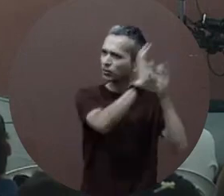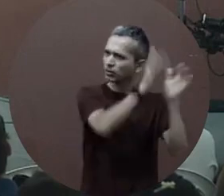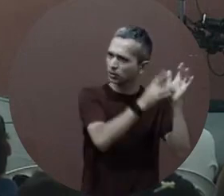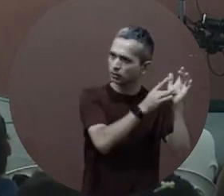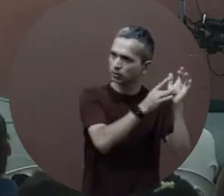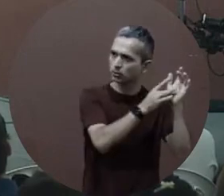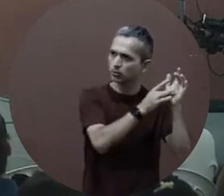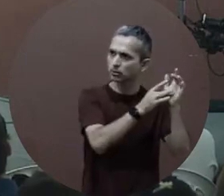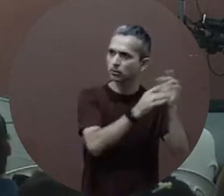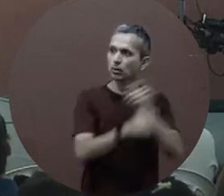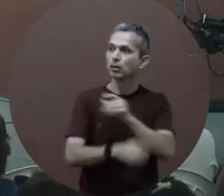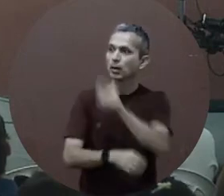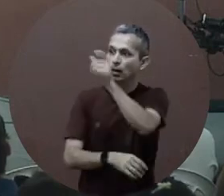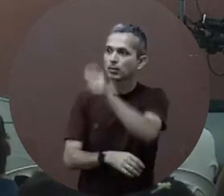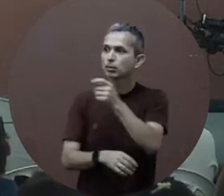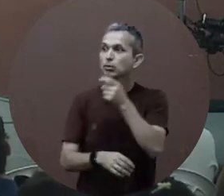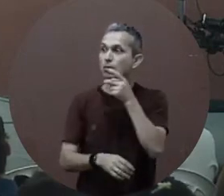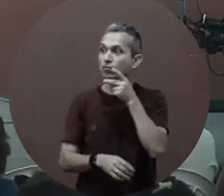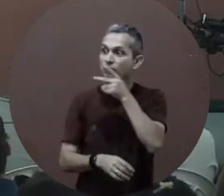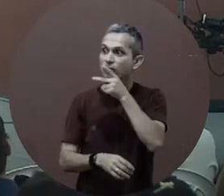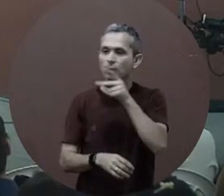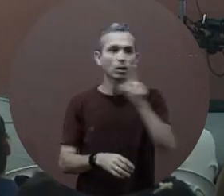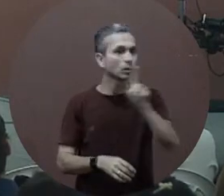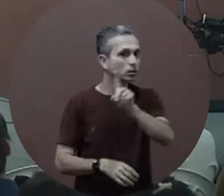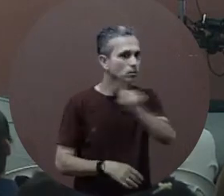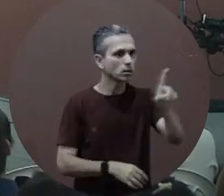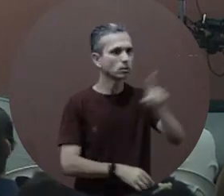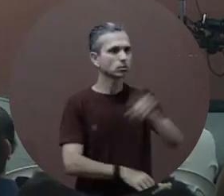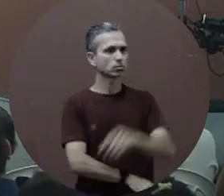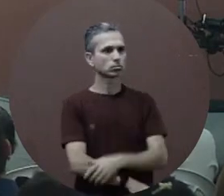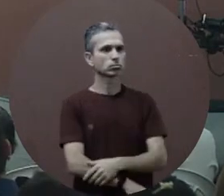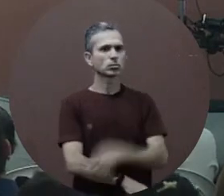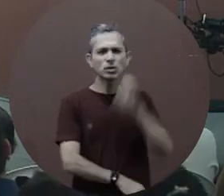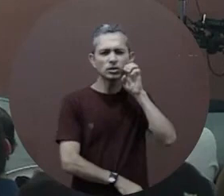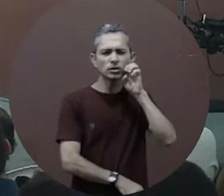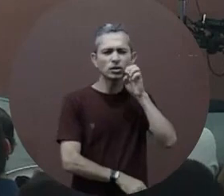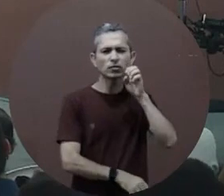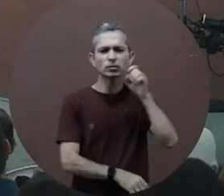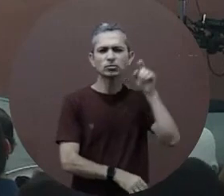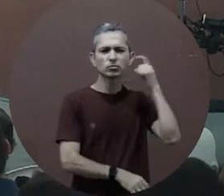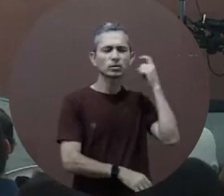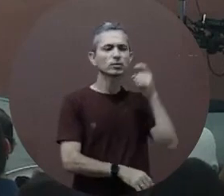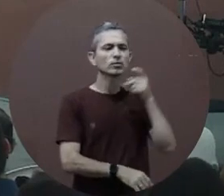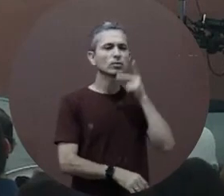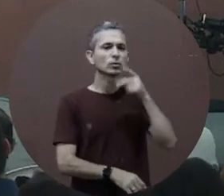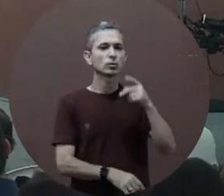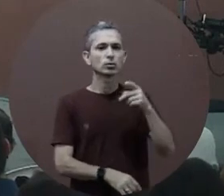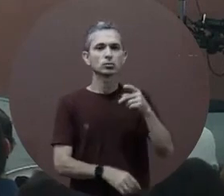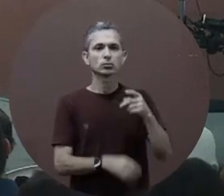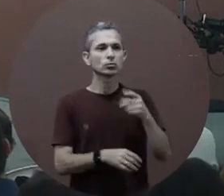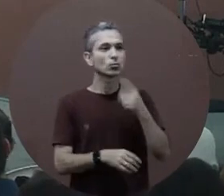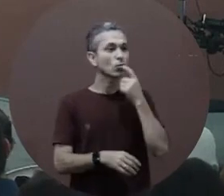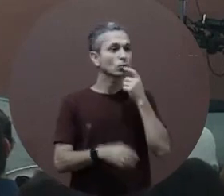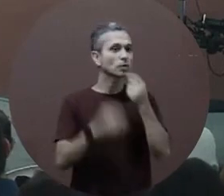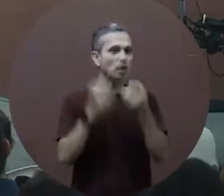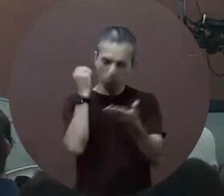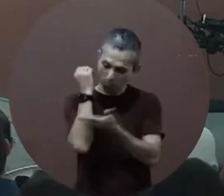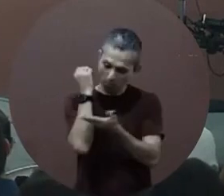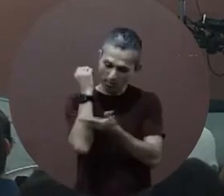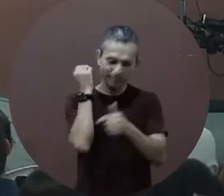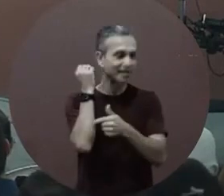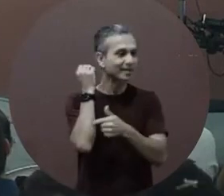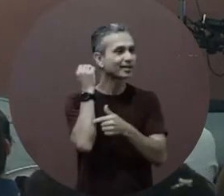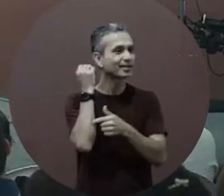não. Como o irmão Stefano uma vez ele disse, o sangue pode dar na canela, mas a gente tem que